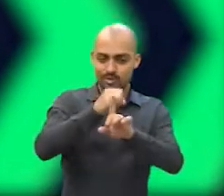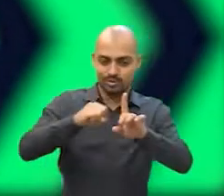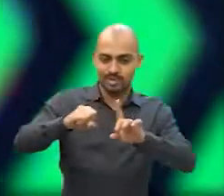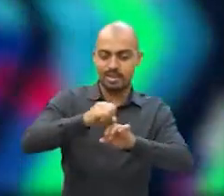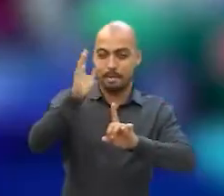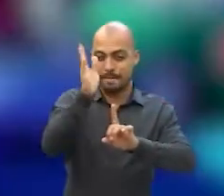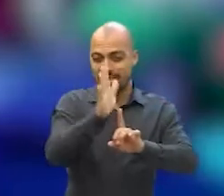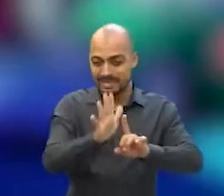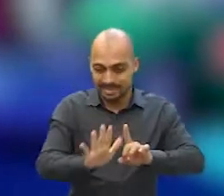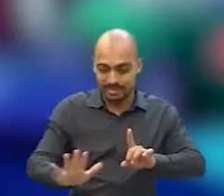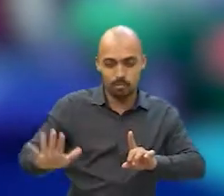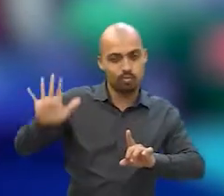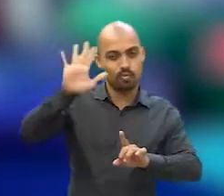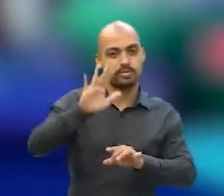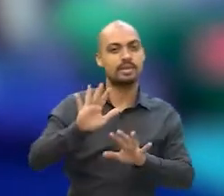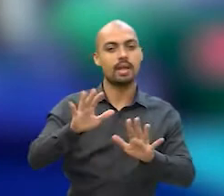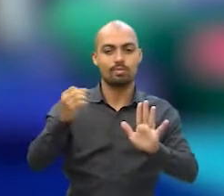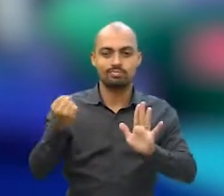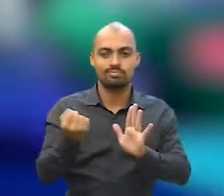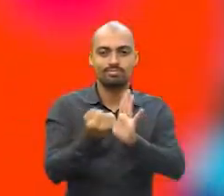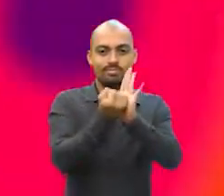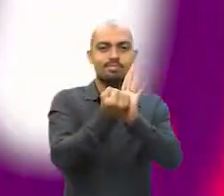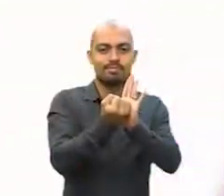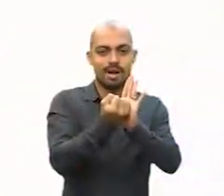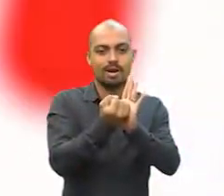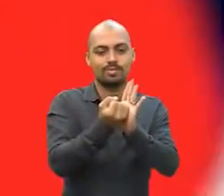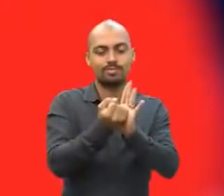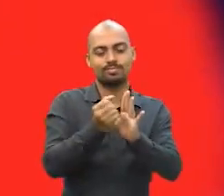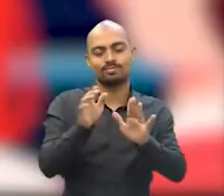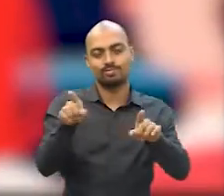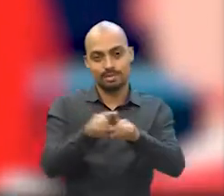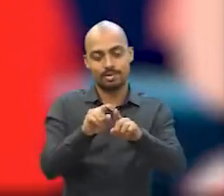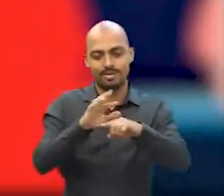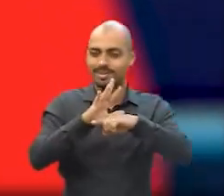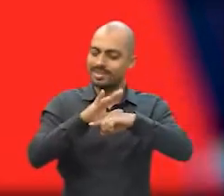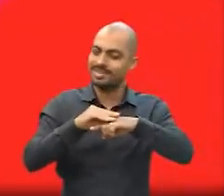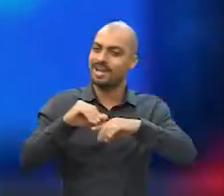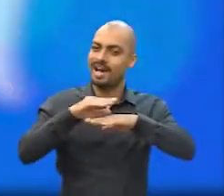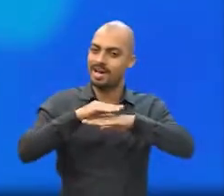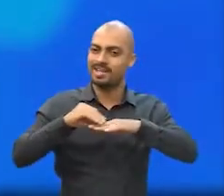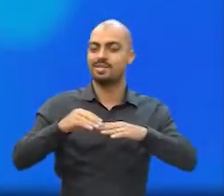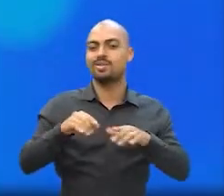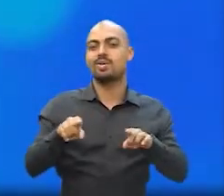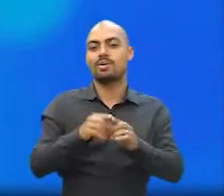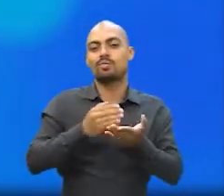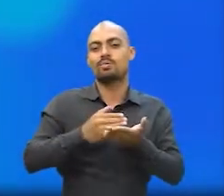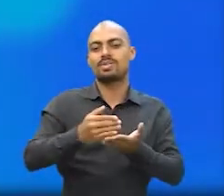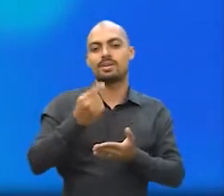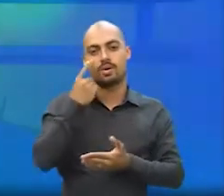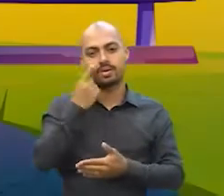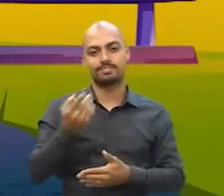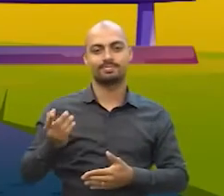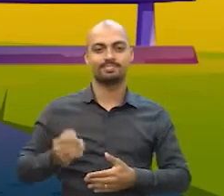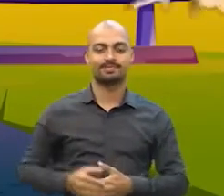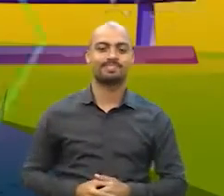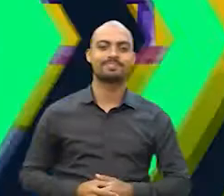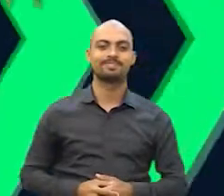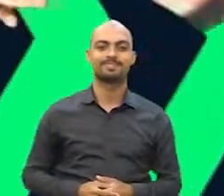sociedade brasileira. Fica aqui o nosso registro e também o nosso carinho. Então, bora começar? Roda a vinheta aí!